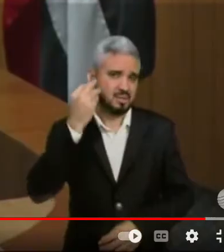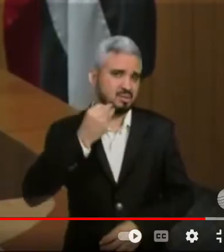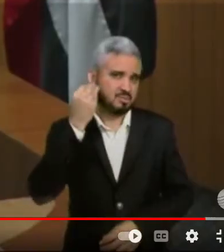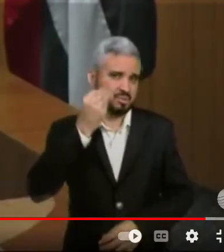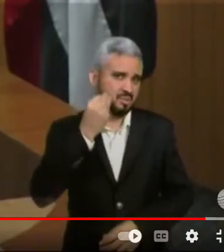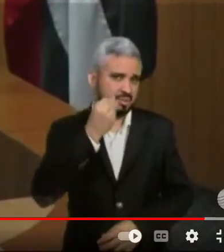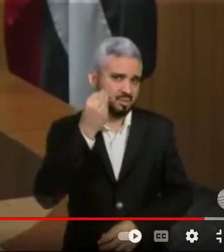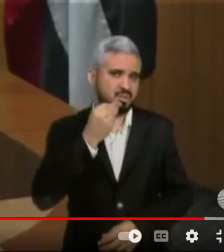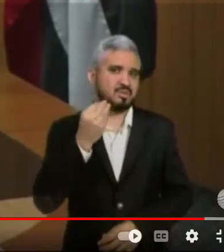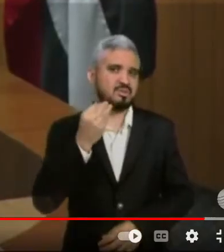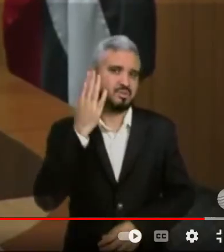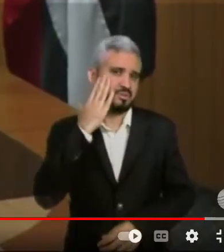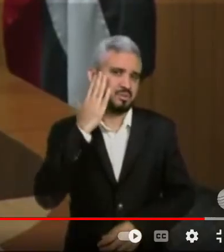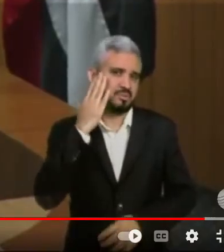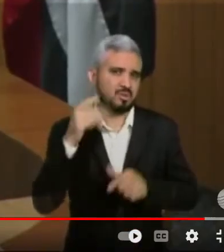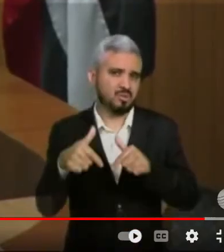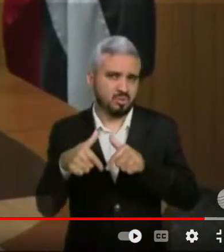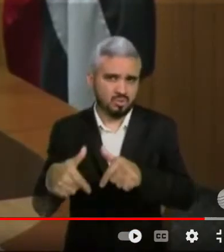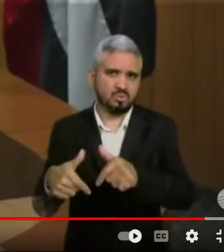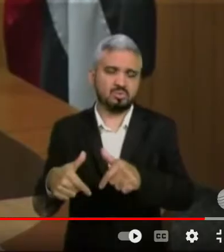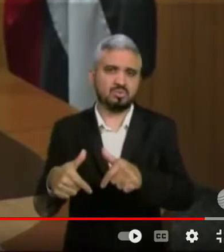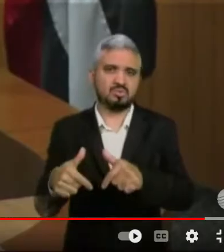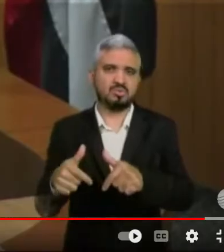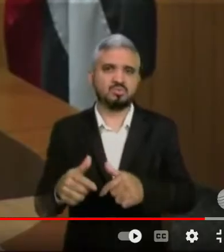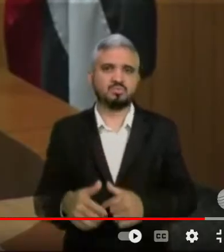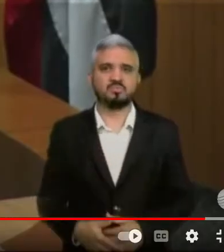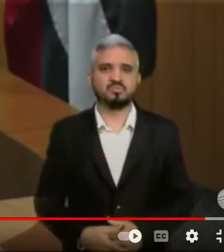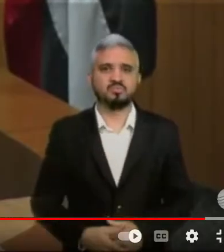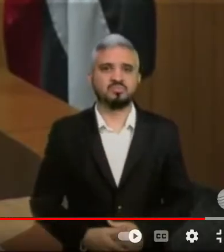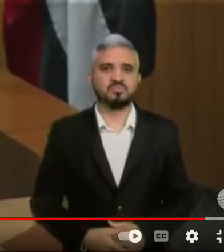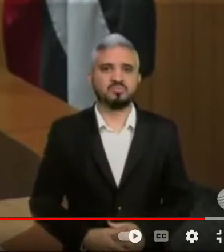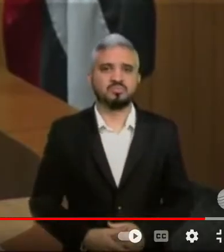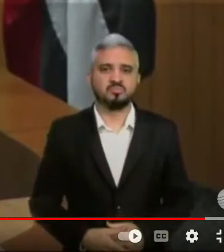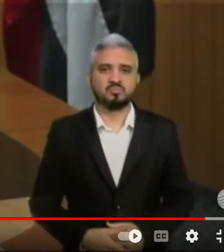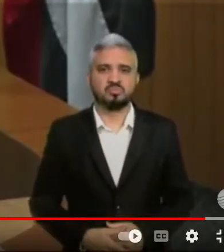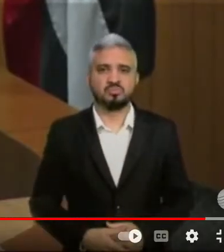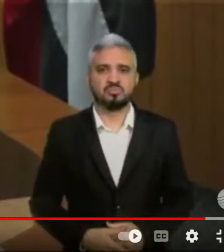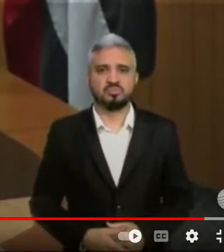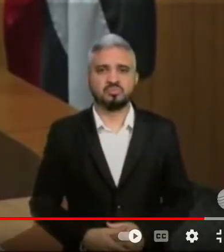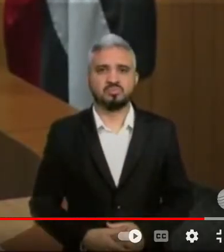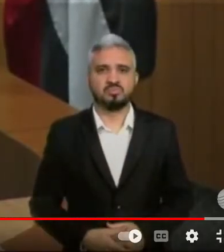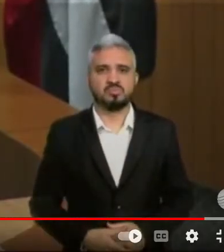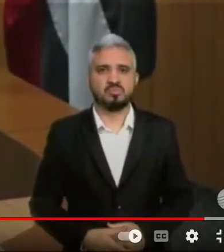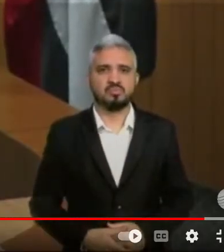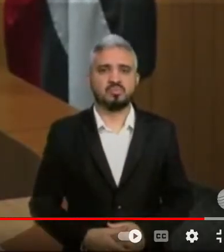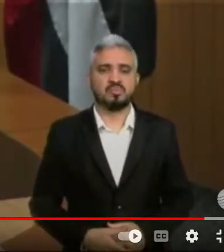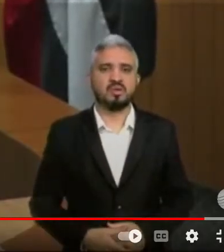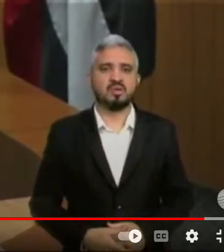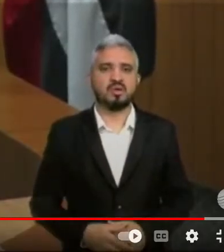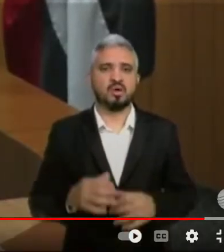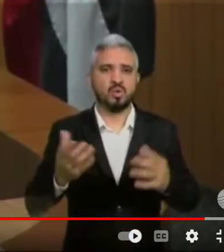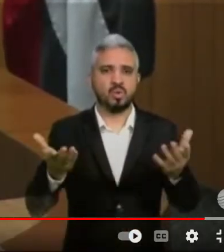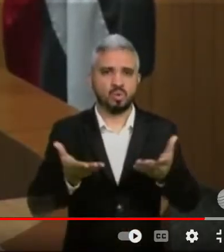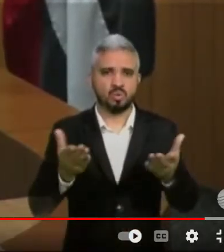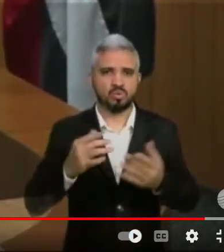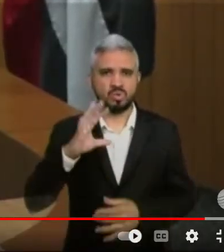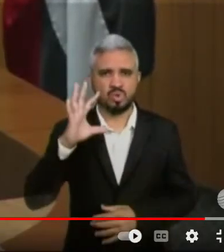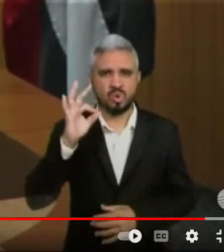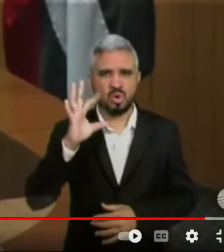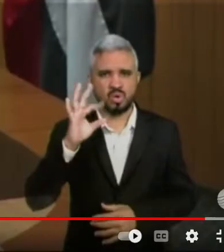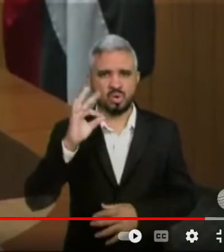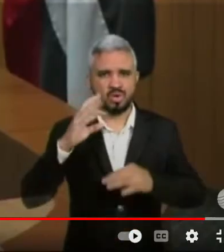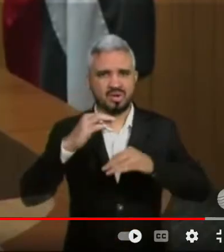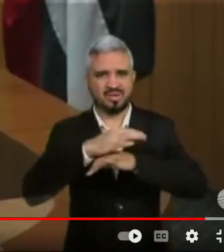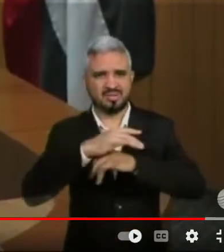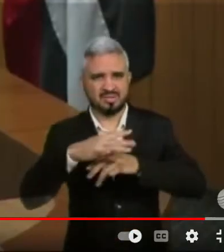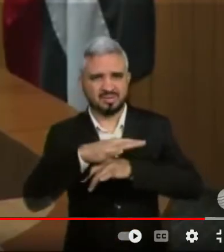porque a gente analisa a situação que a cidade se encontra, a falta de infraestrutura, a